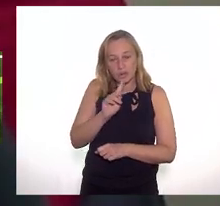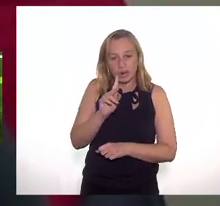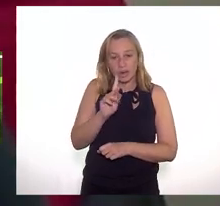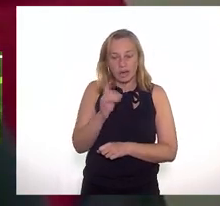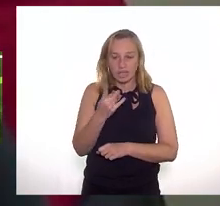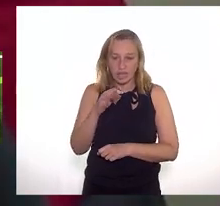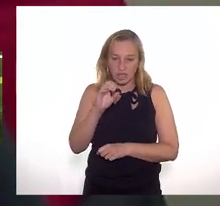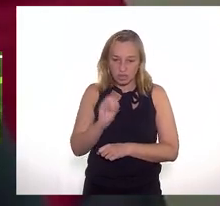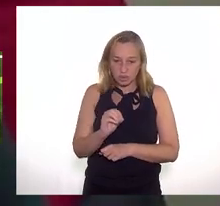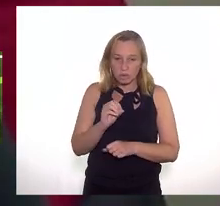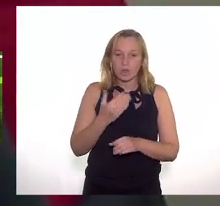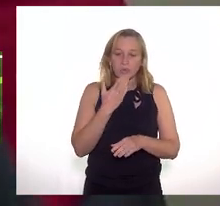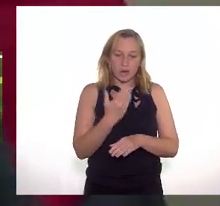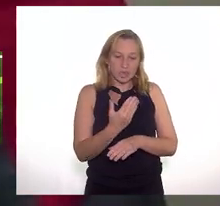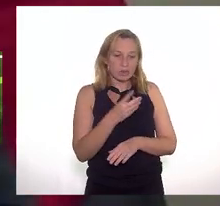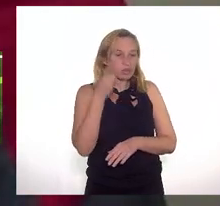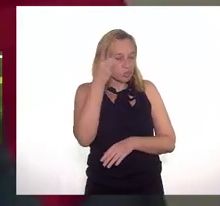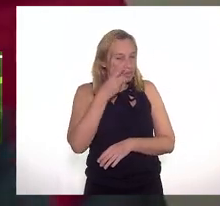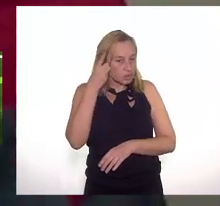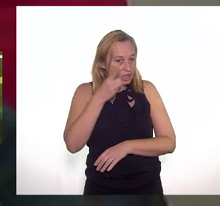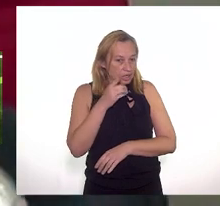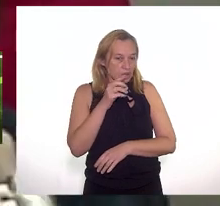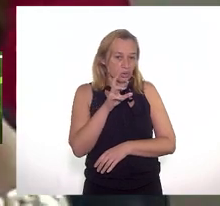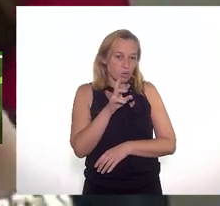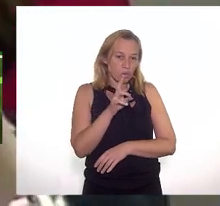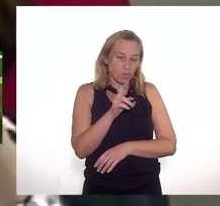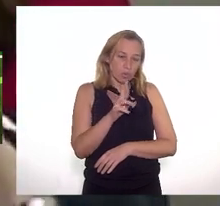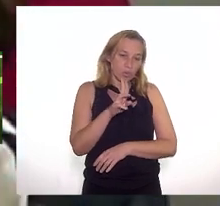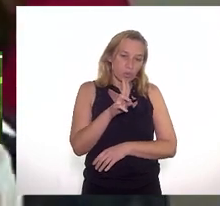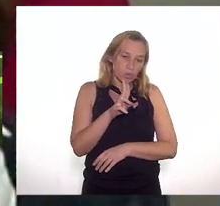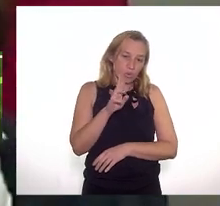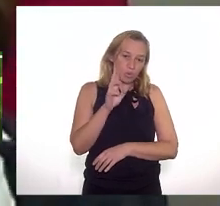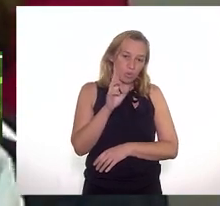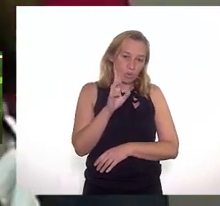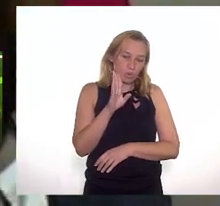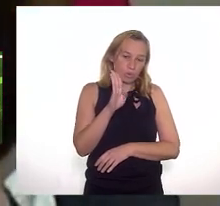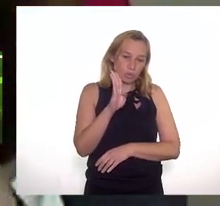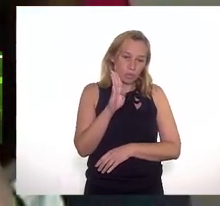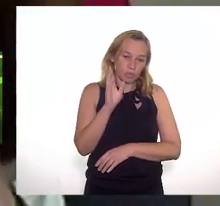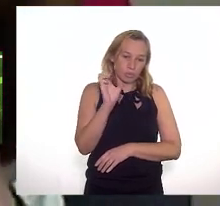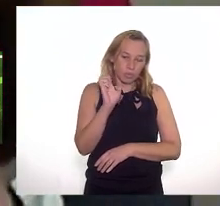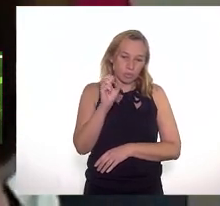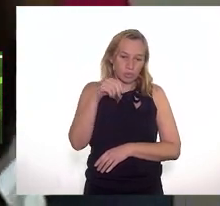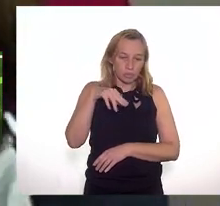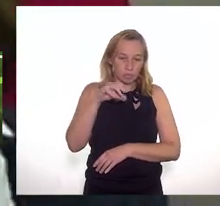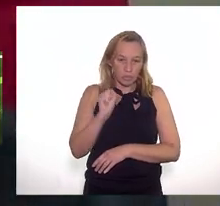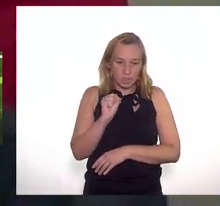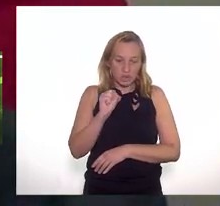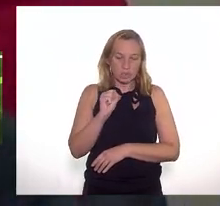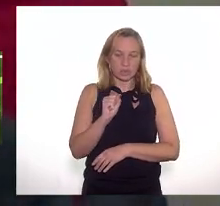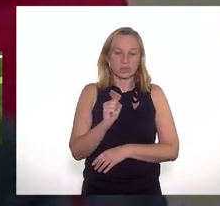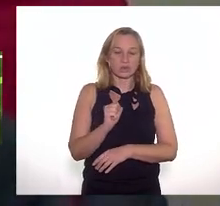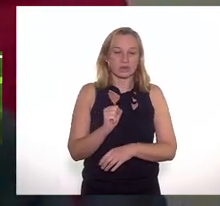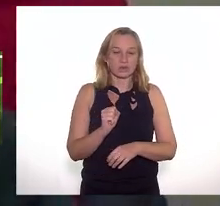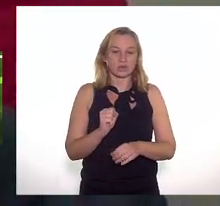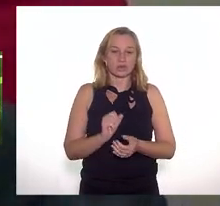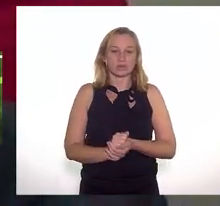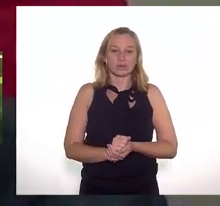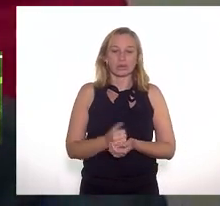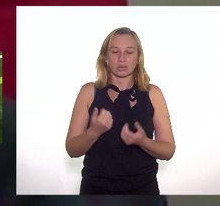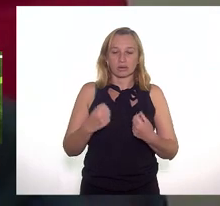deputado Rubem Bontempo, que já fez um sinal, que de repente ele precisa fazer a manifestação com a presença do